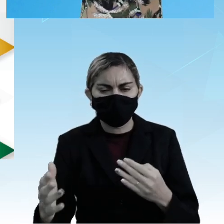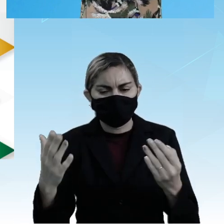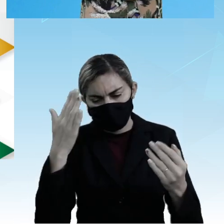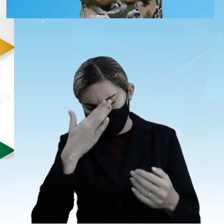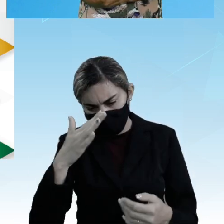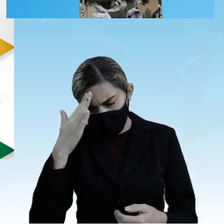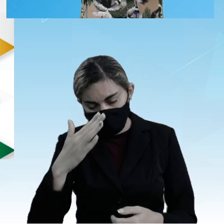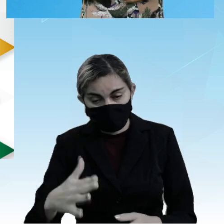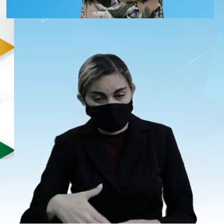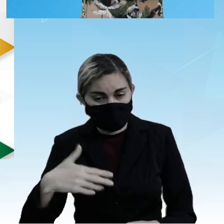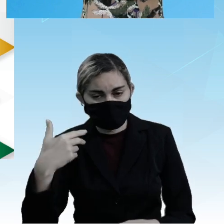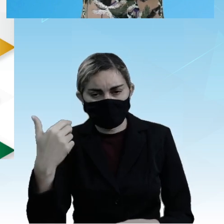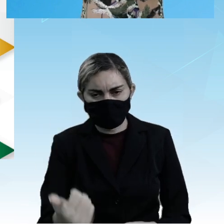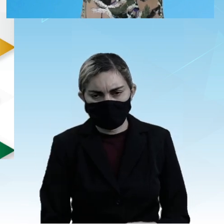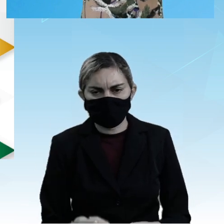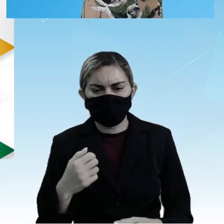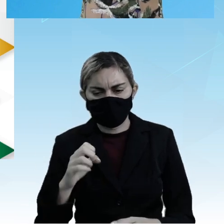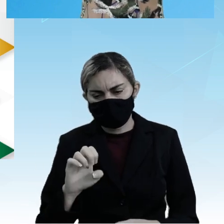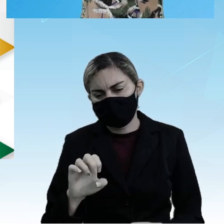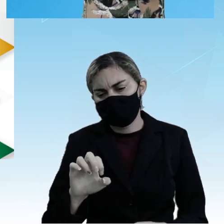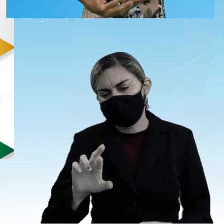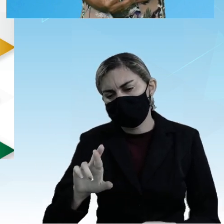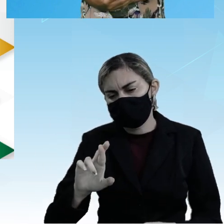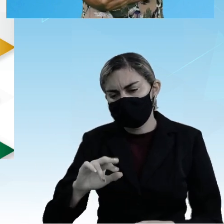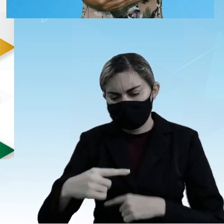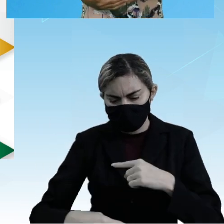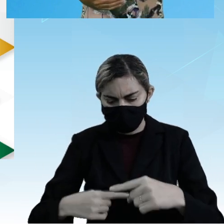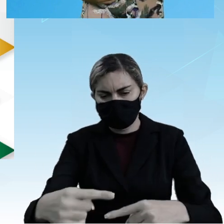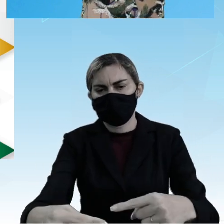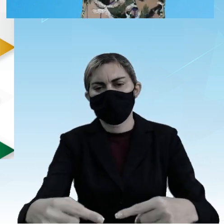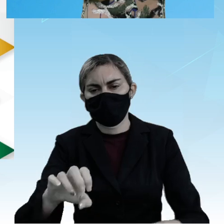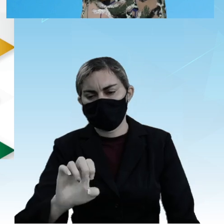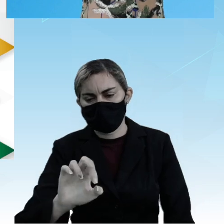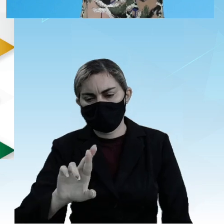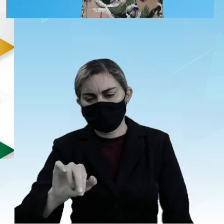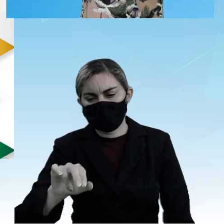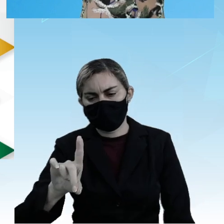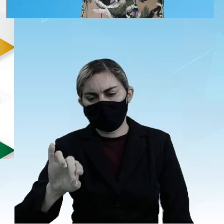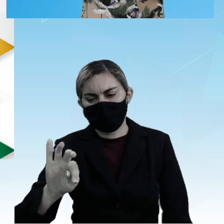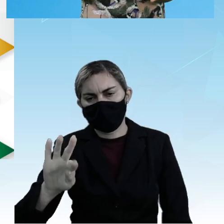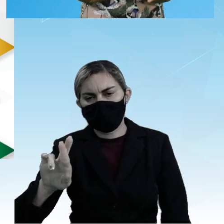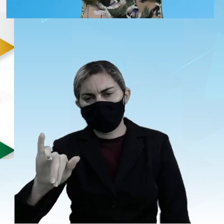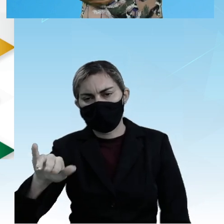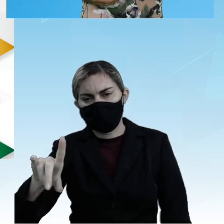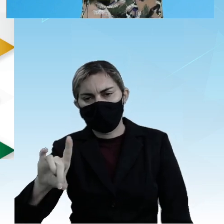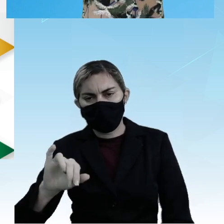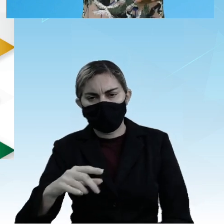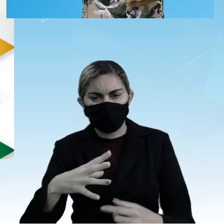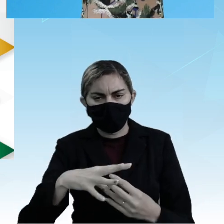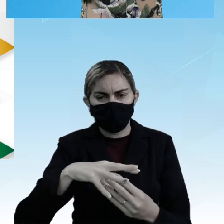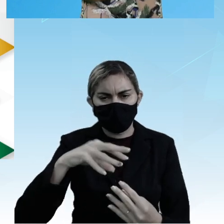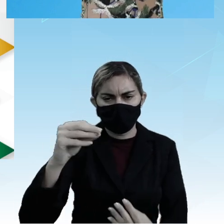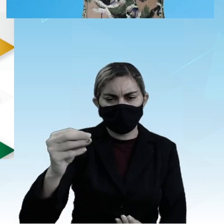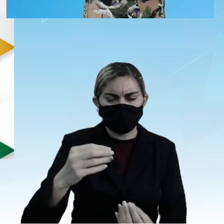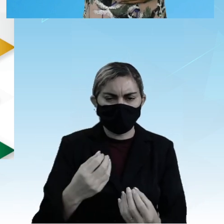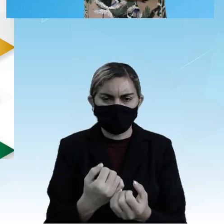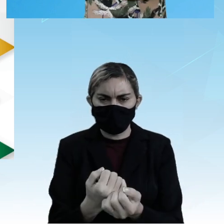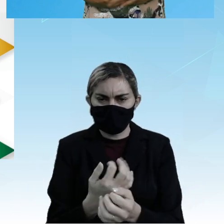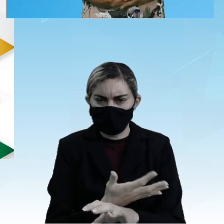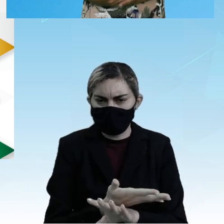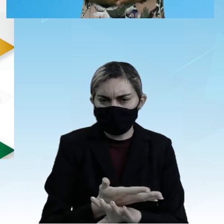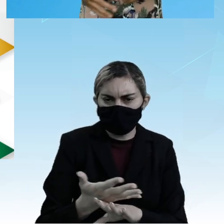compreender melhor a hereditariedade. E para isso ele usou plantas que são consideradas por